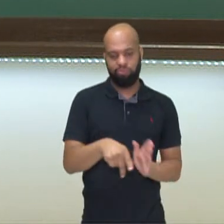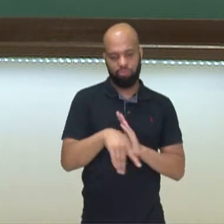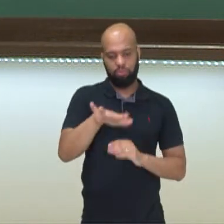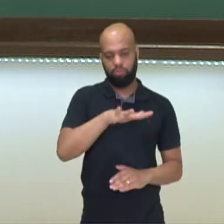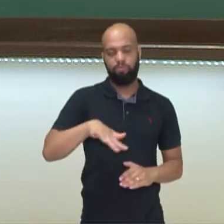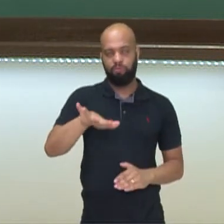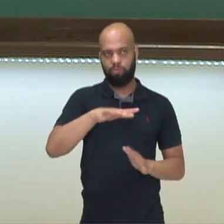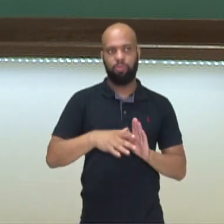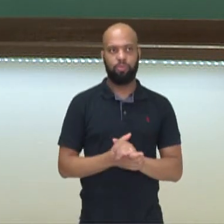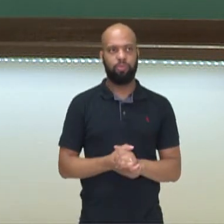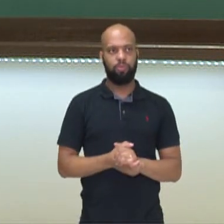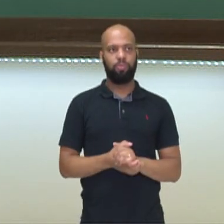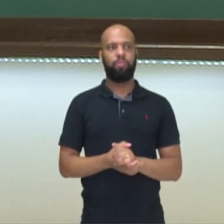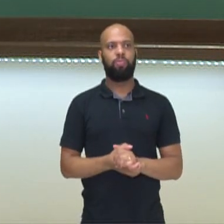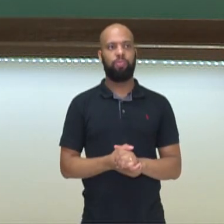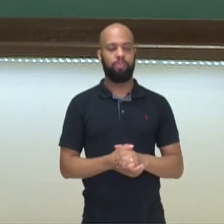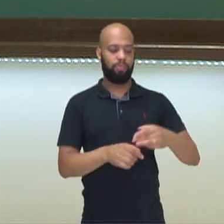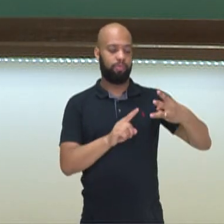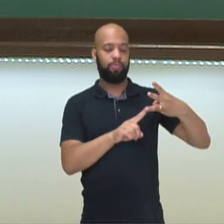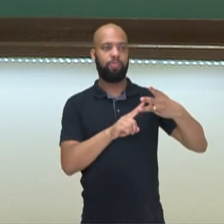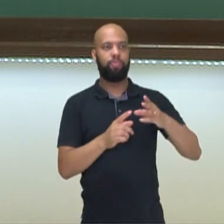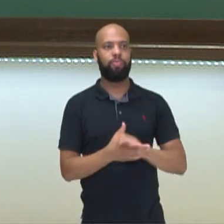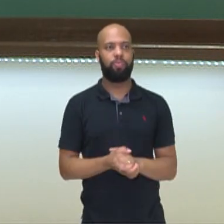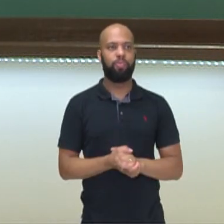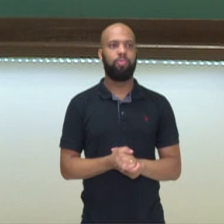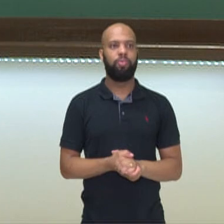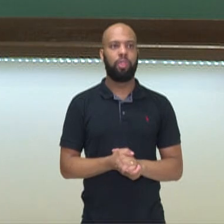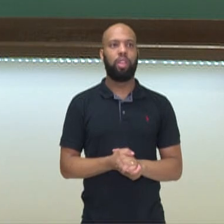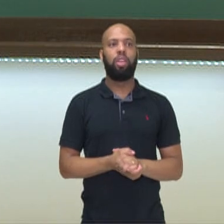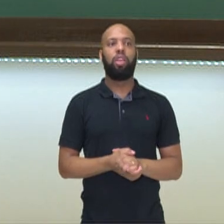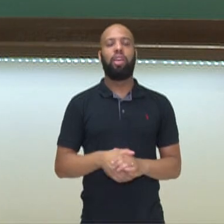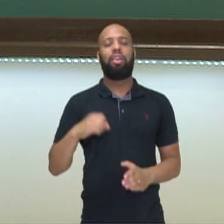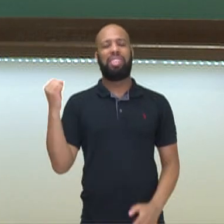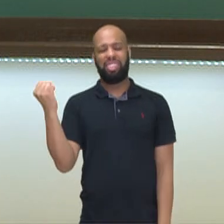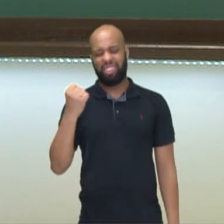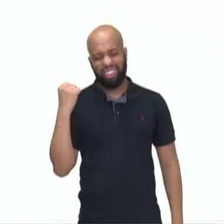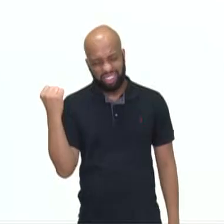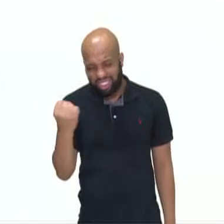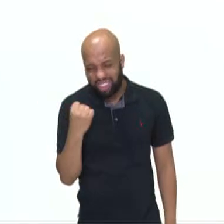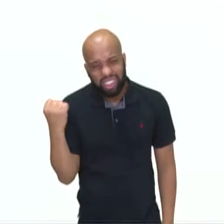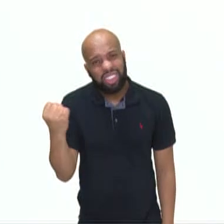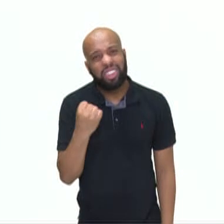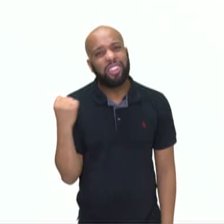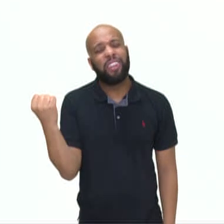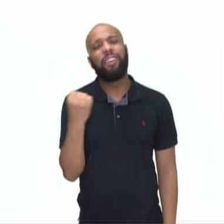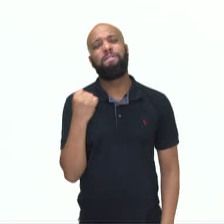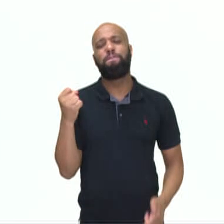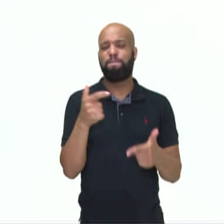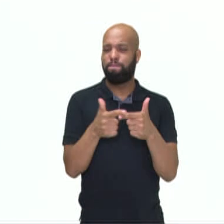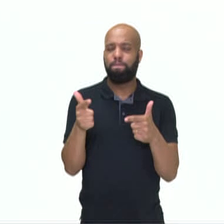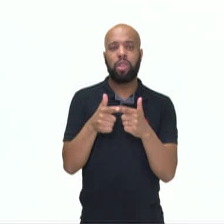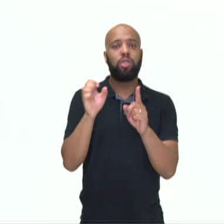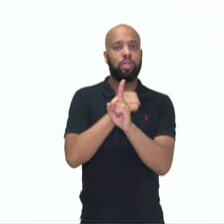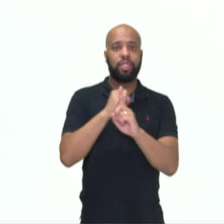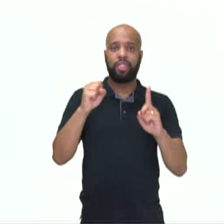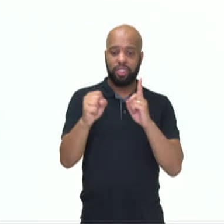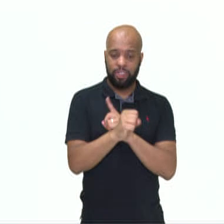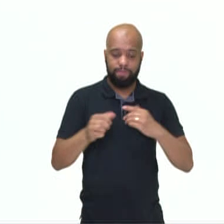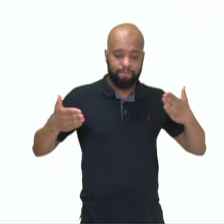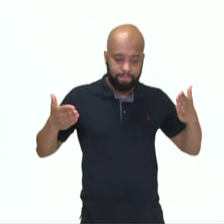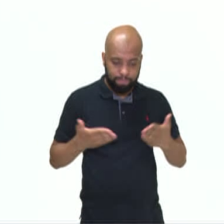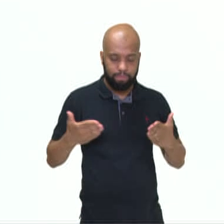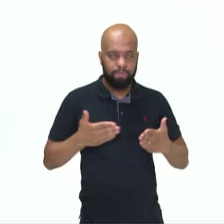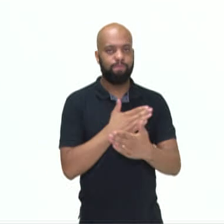mercado, tá? E letra C, uma das mais graves questões sociais de nosso tempo é